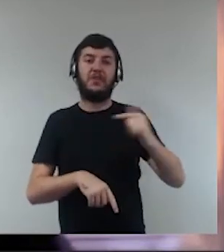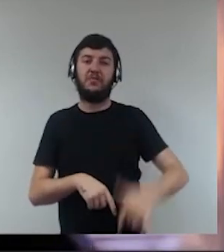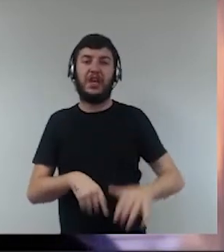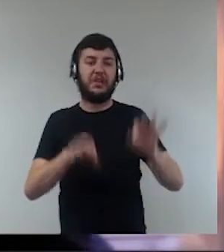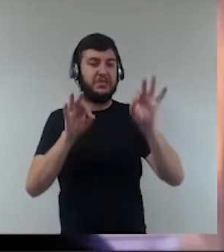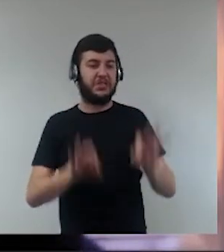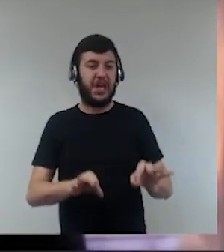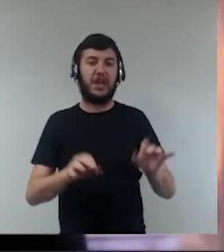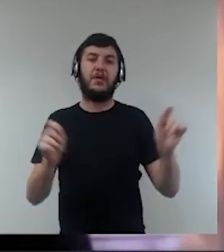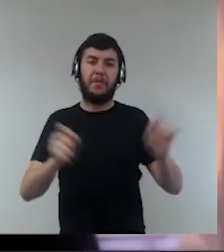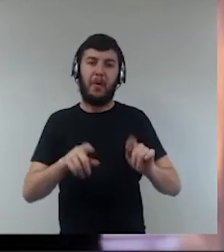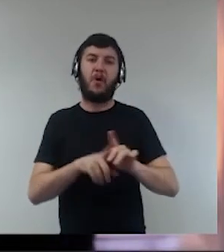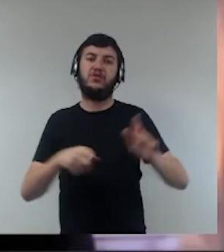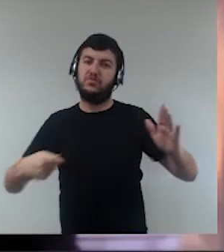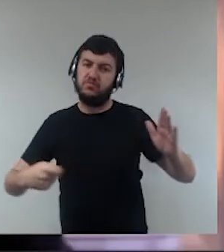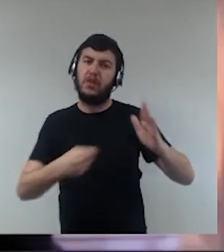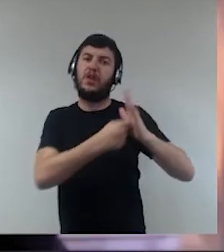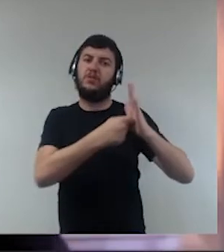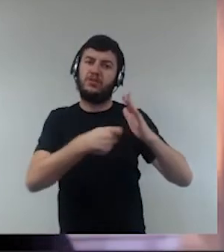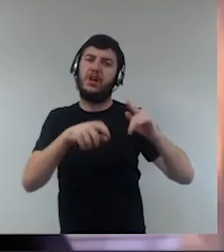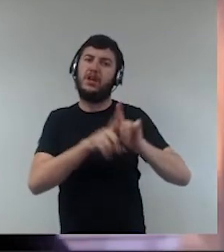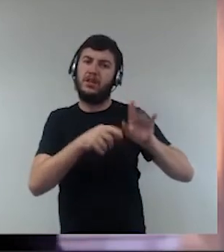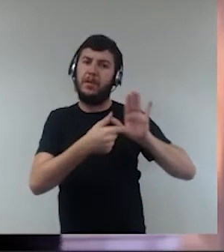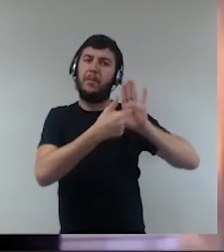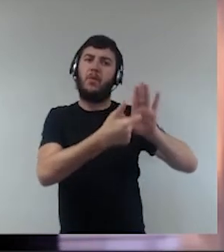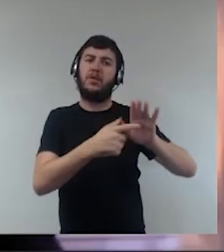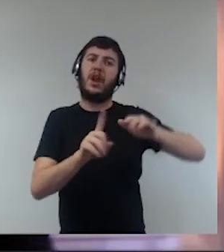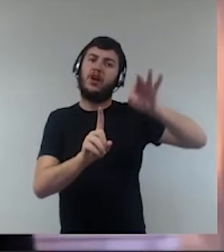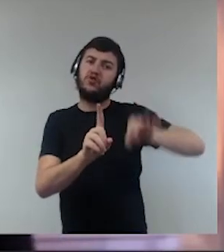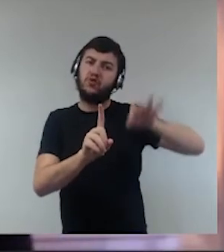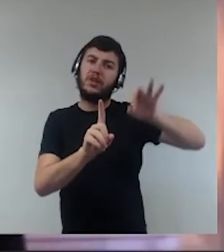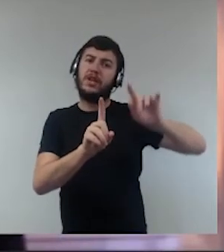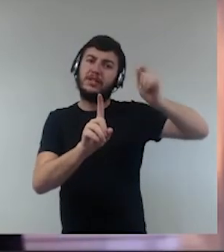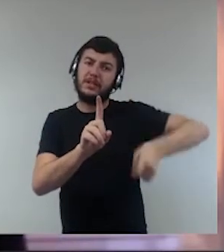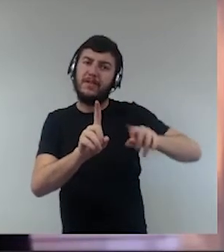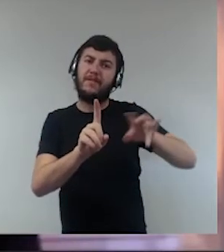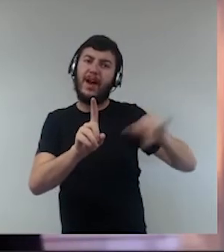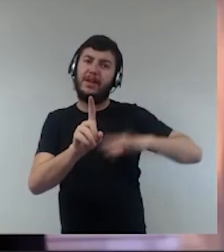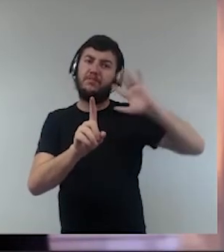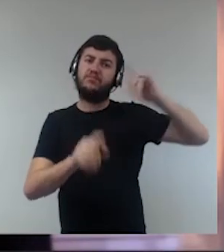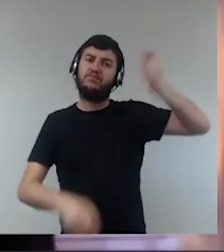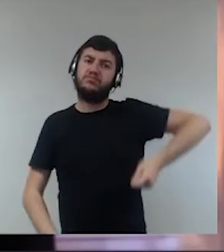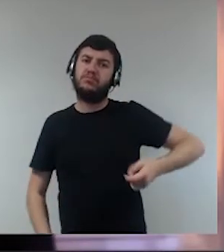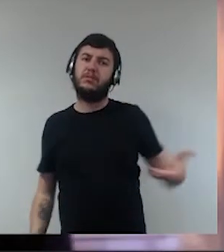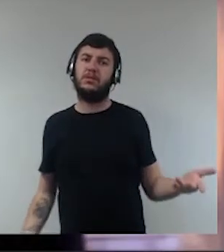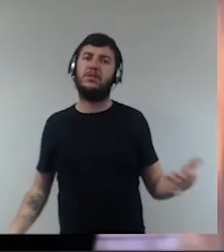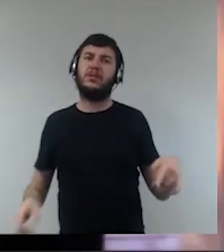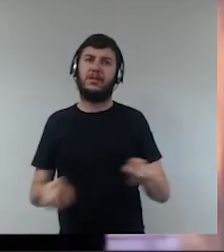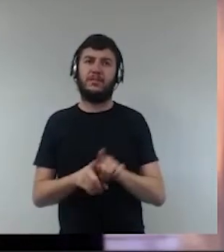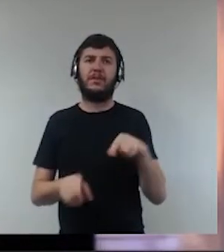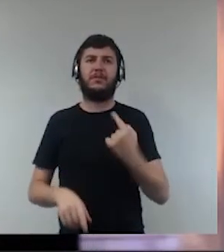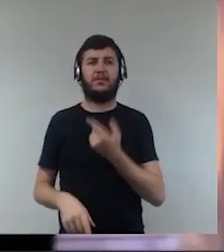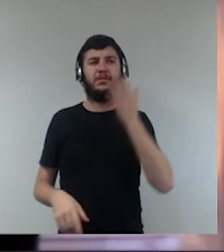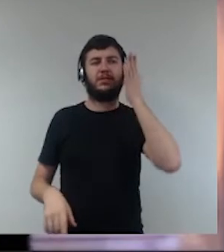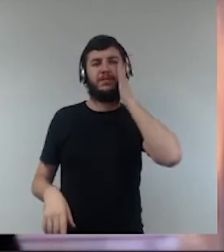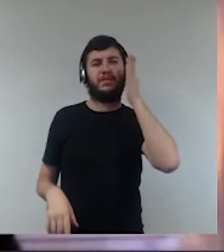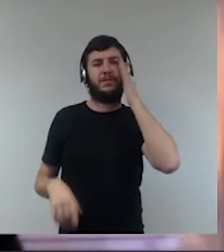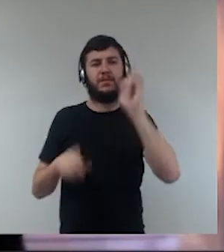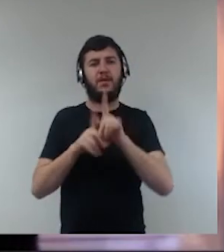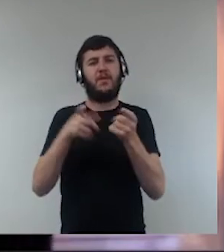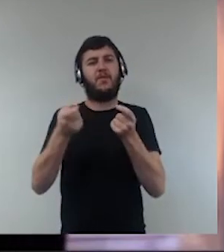processo e levar essa questão para o juiz decidir. Então, o controle do ato de